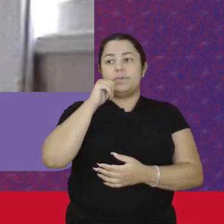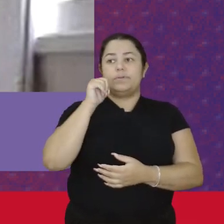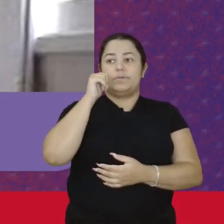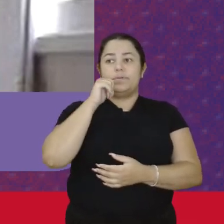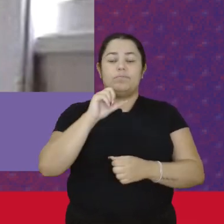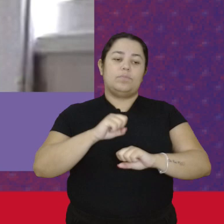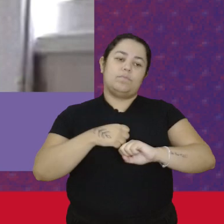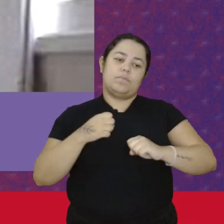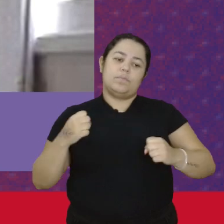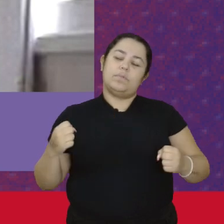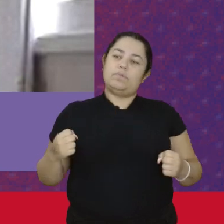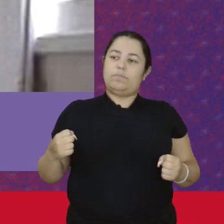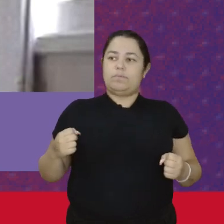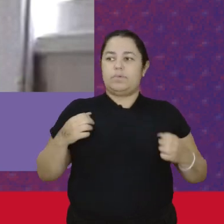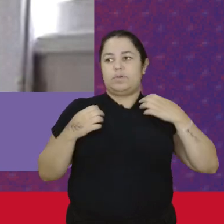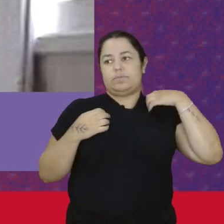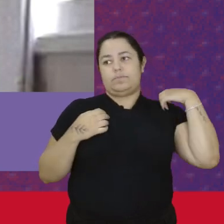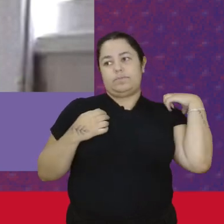grande